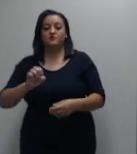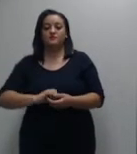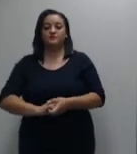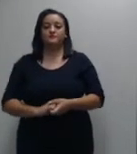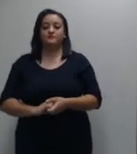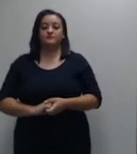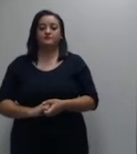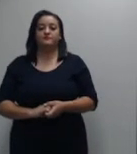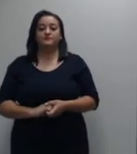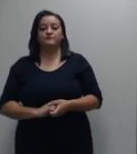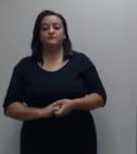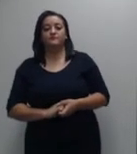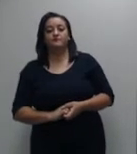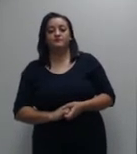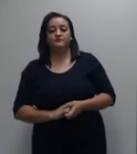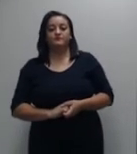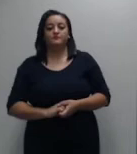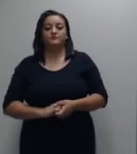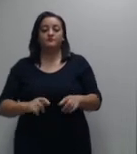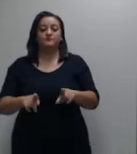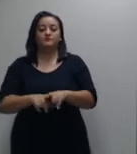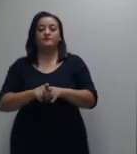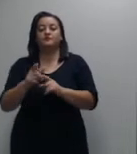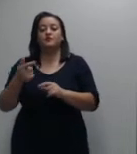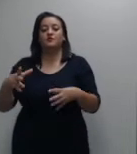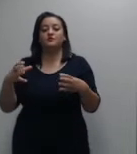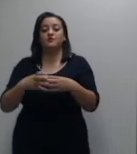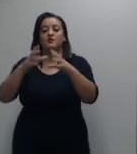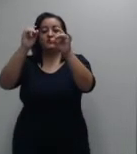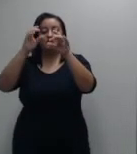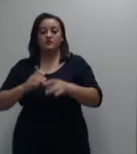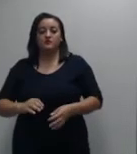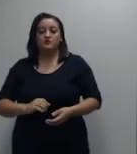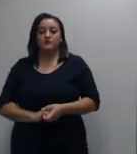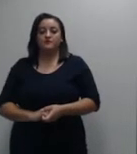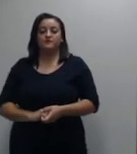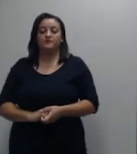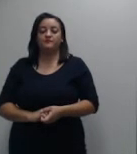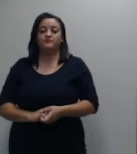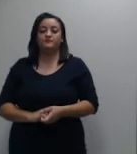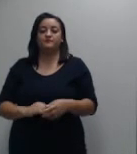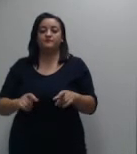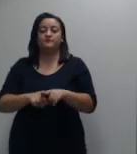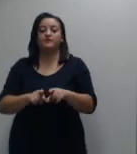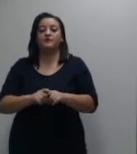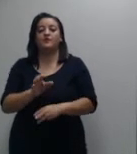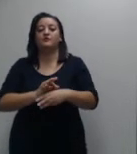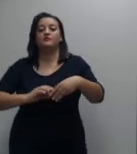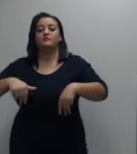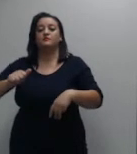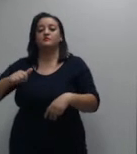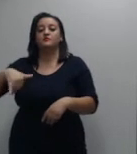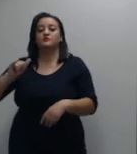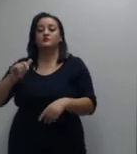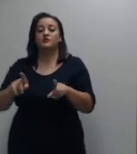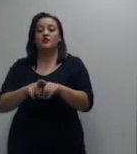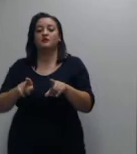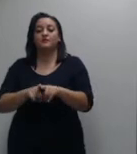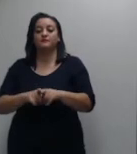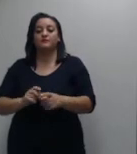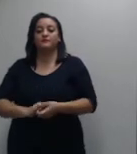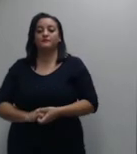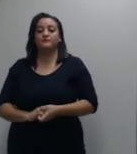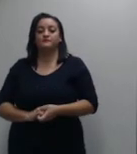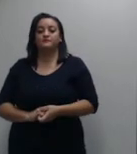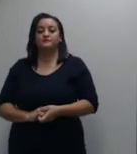e novamente outra com especial referência no Rodrigo também mas o